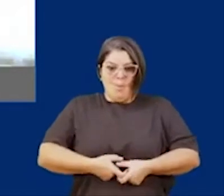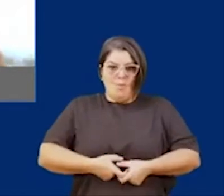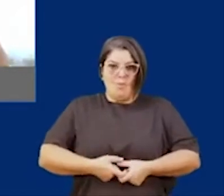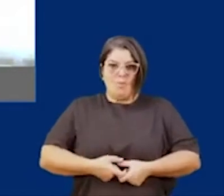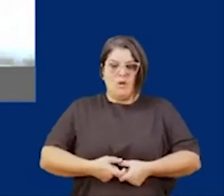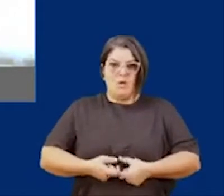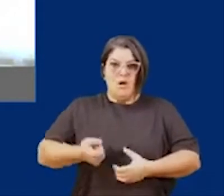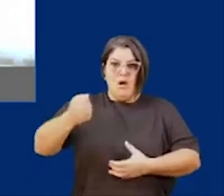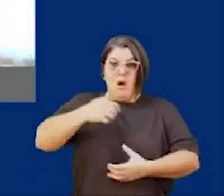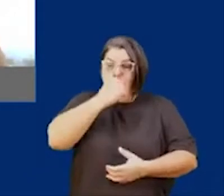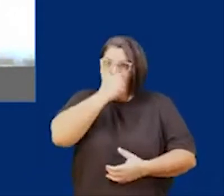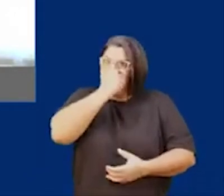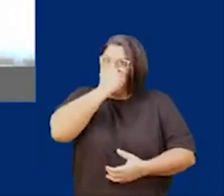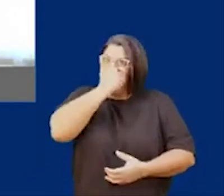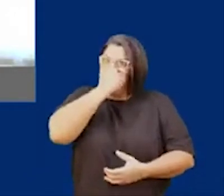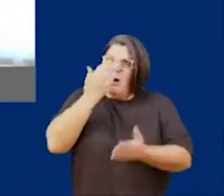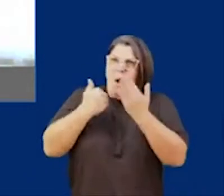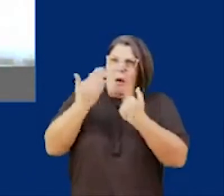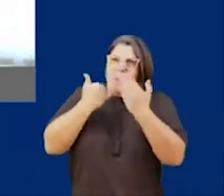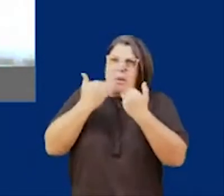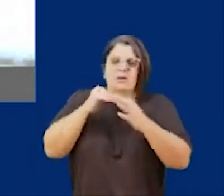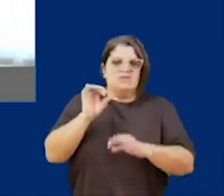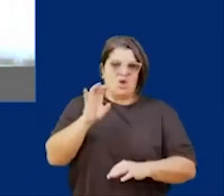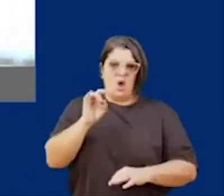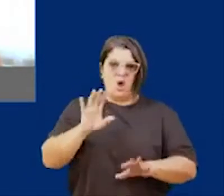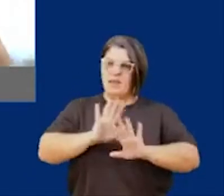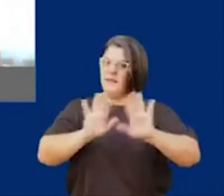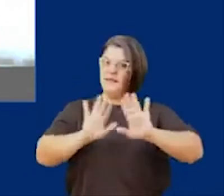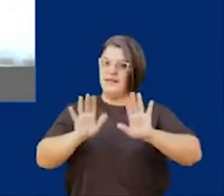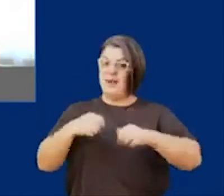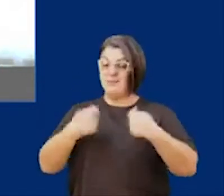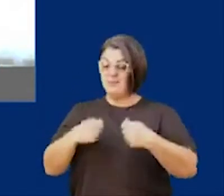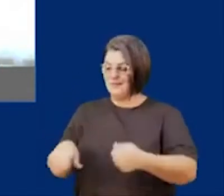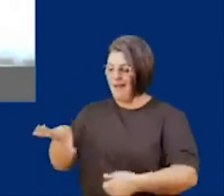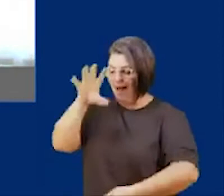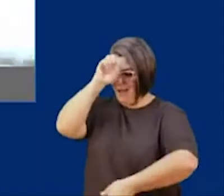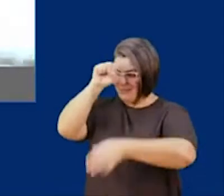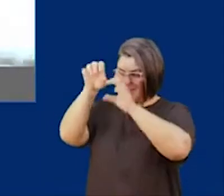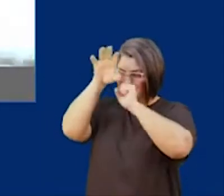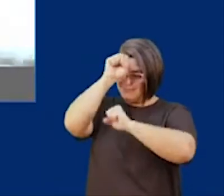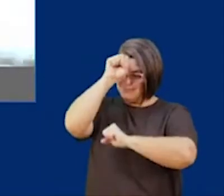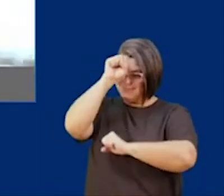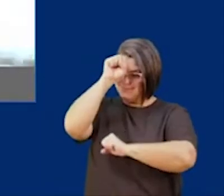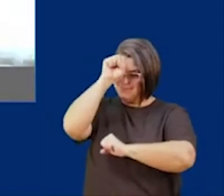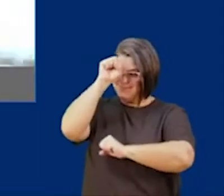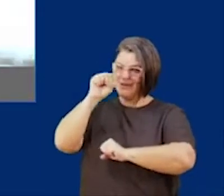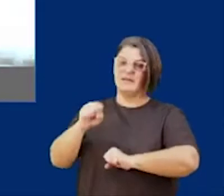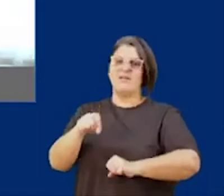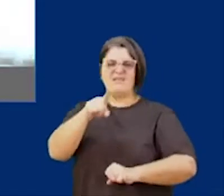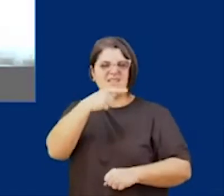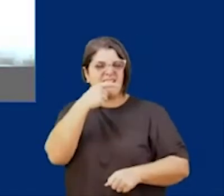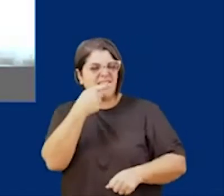Entender que o momento da alimentação é um momento de aprendizado. Então, você falou uma palavra muito importante, Ariane, no seu